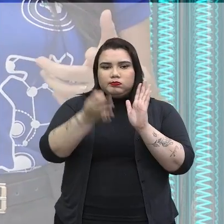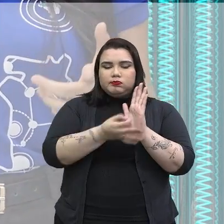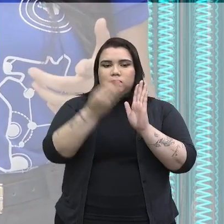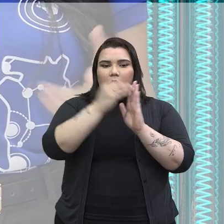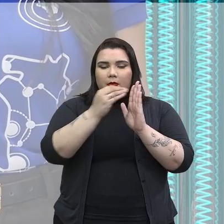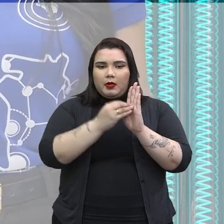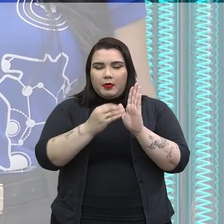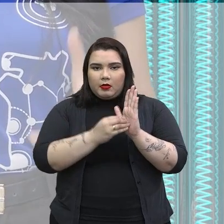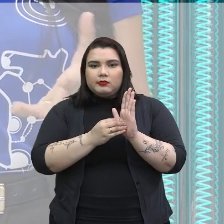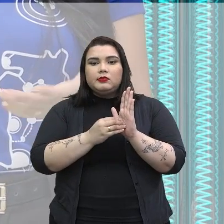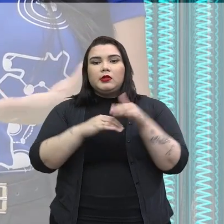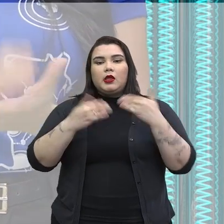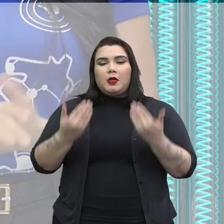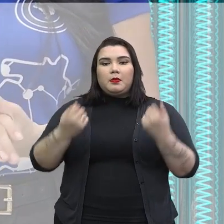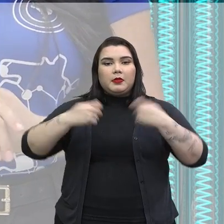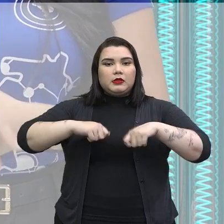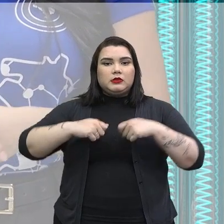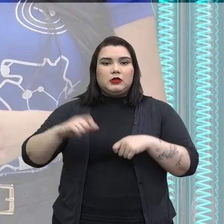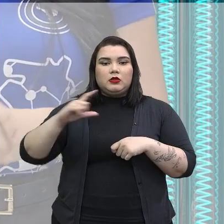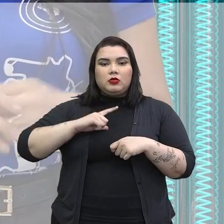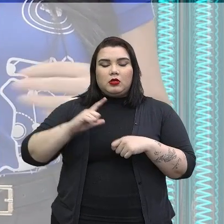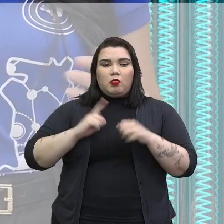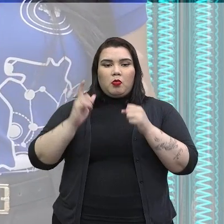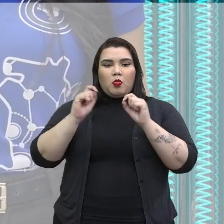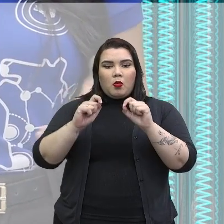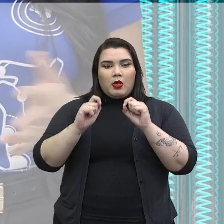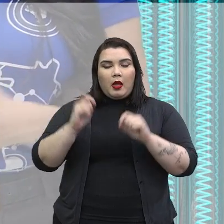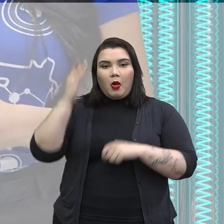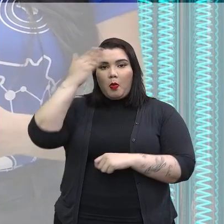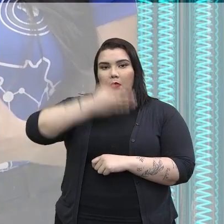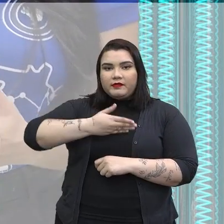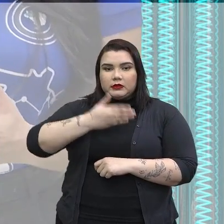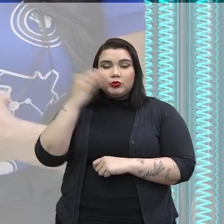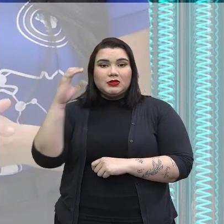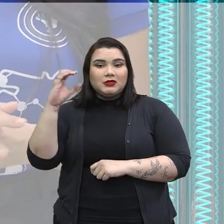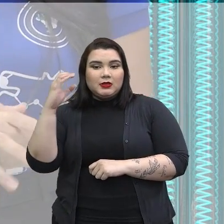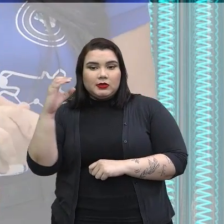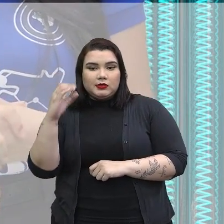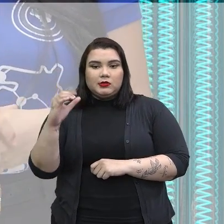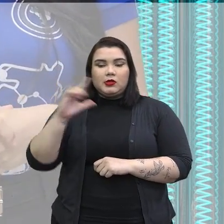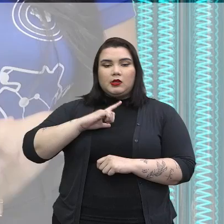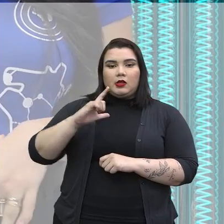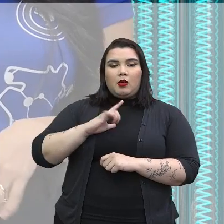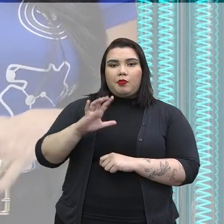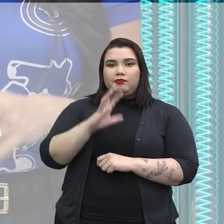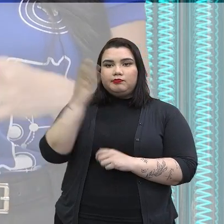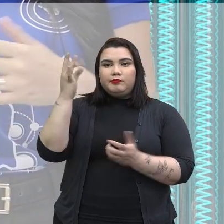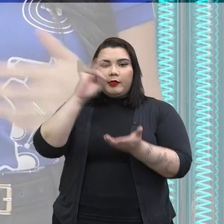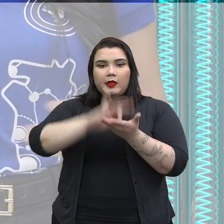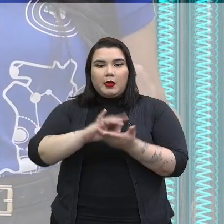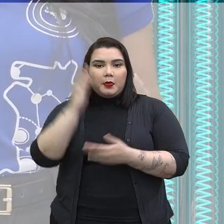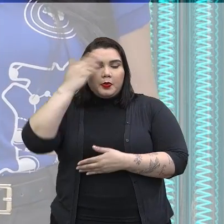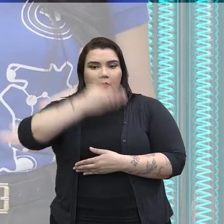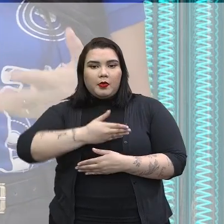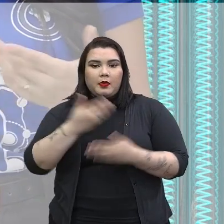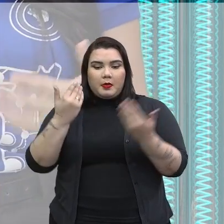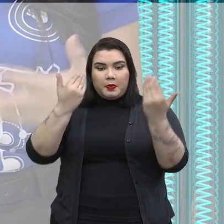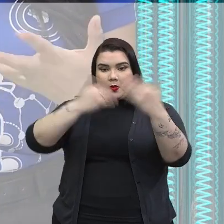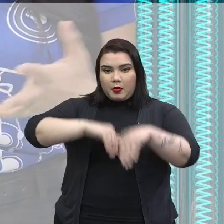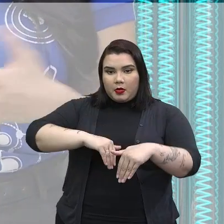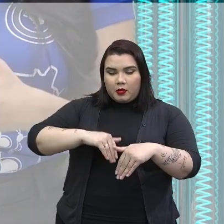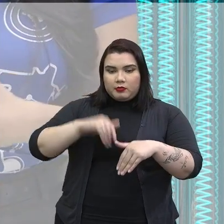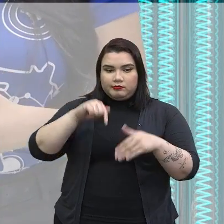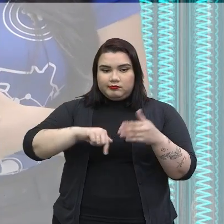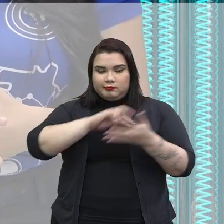esses argumentos precisam estar embasados cientificamente, com fatos, né? Então, quando a gente vai fazer